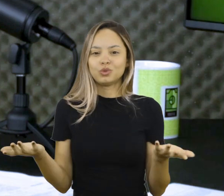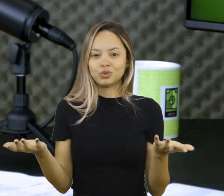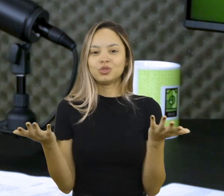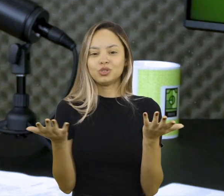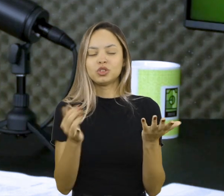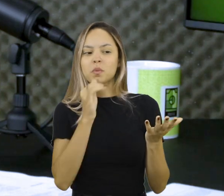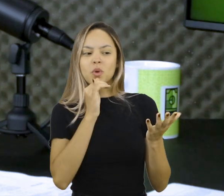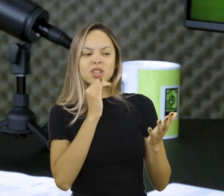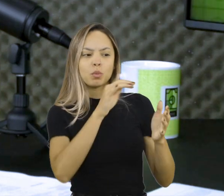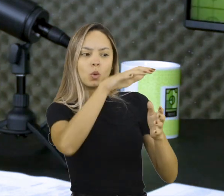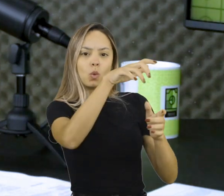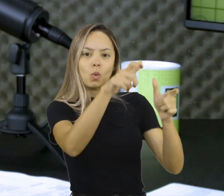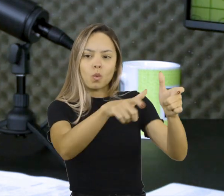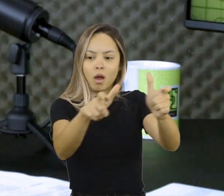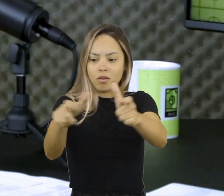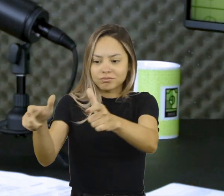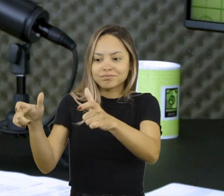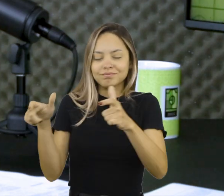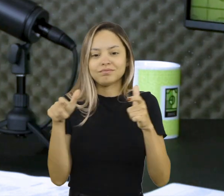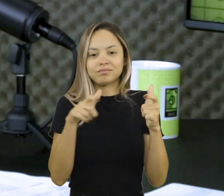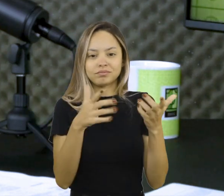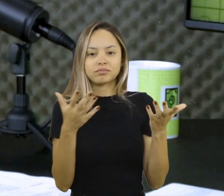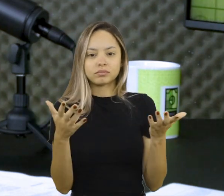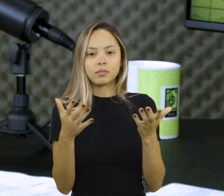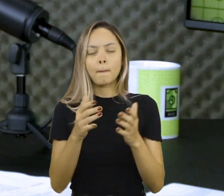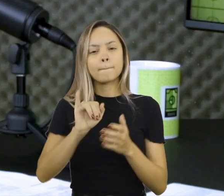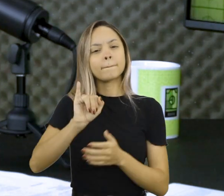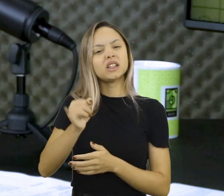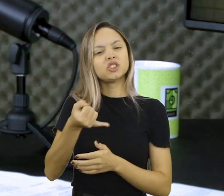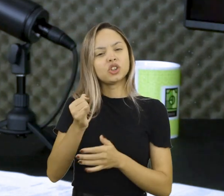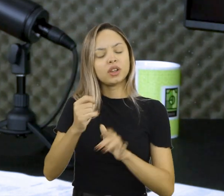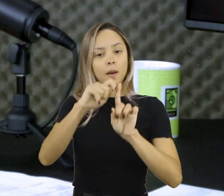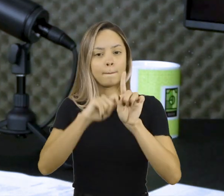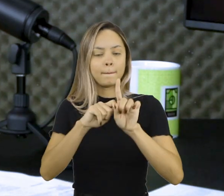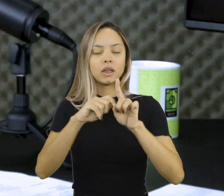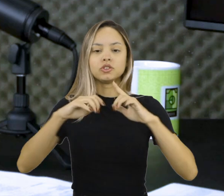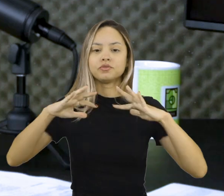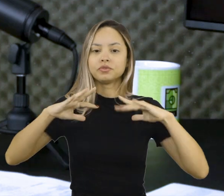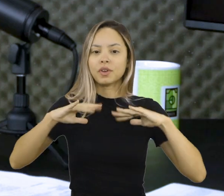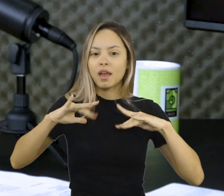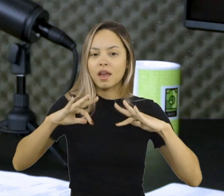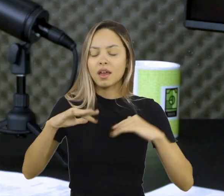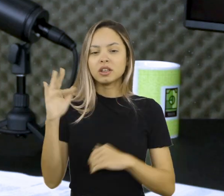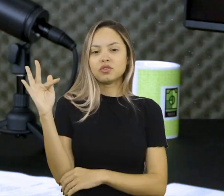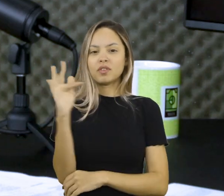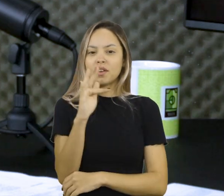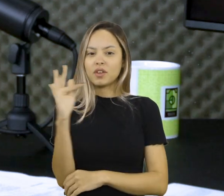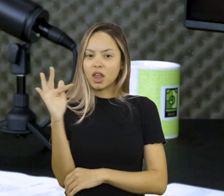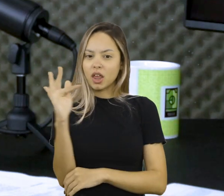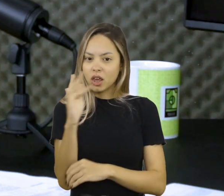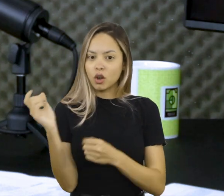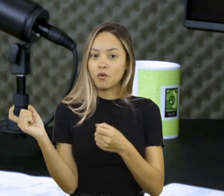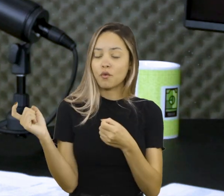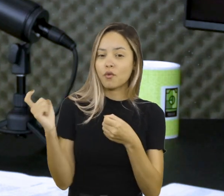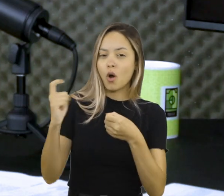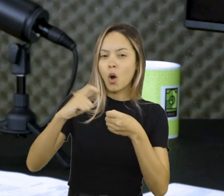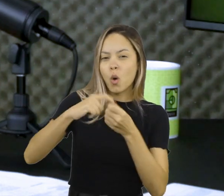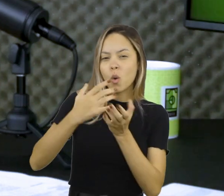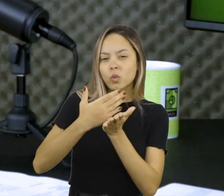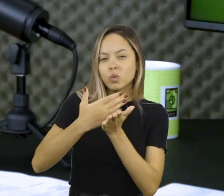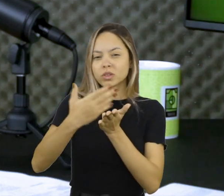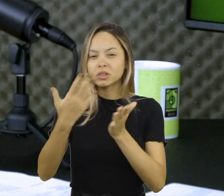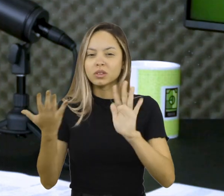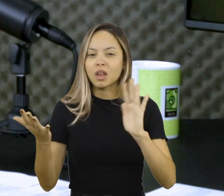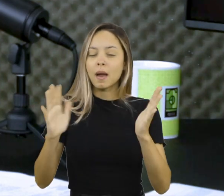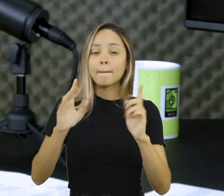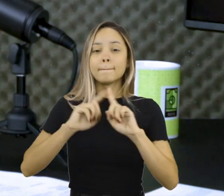da da da aula né Janeiro mês de férias fevereiro a gente já tá ali né já começando mas todo